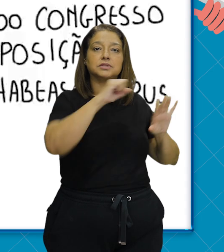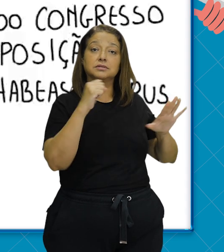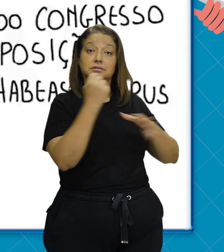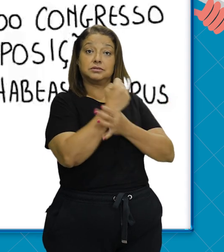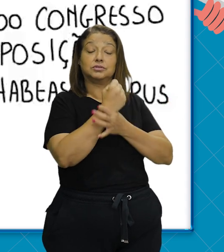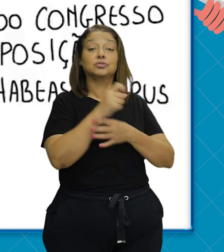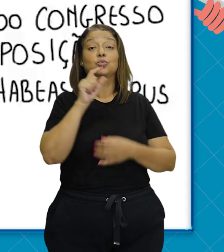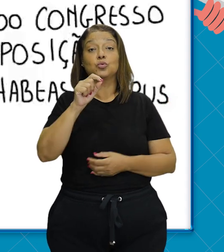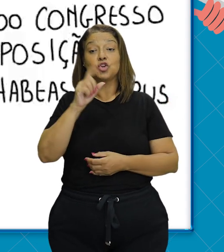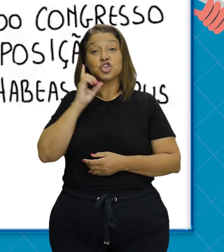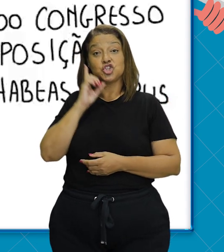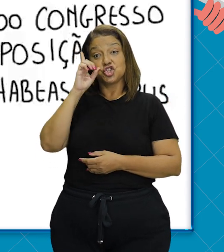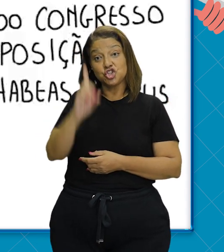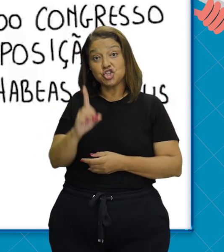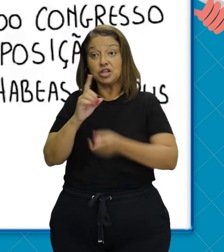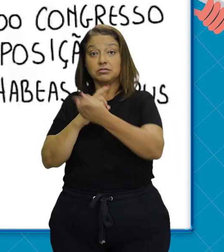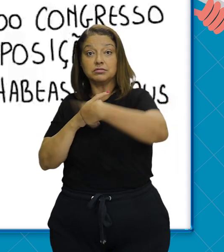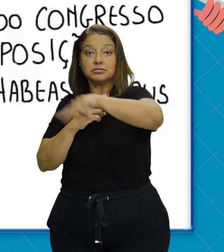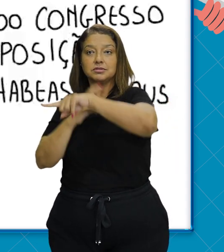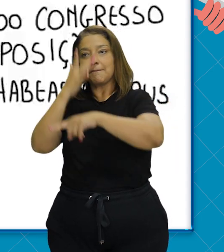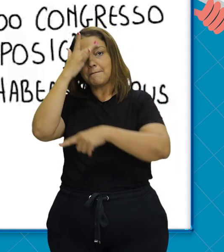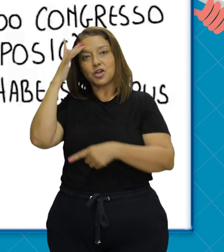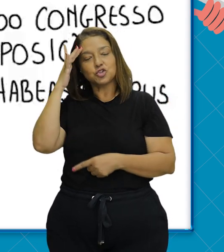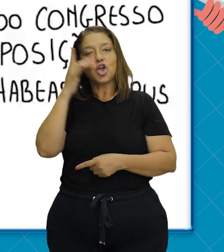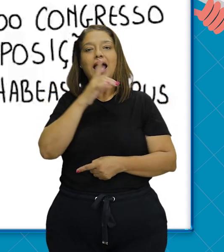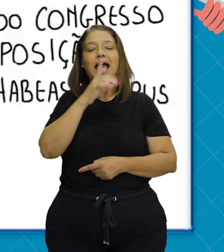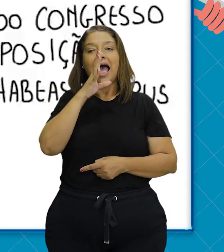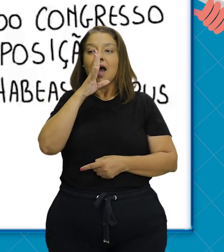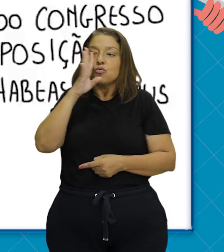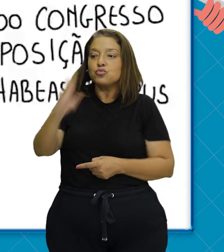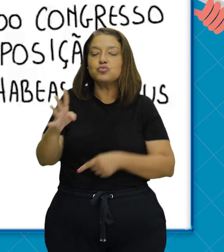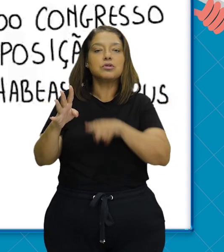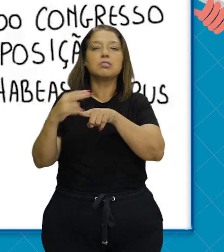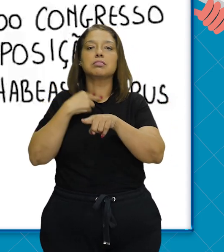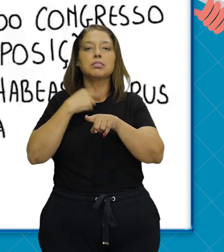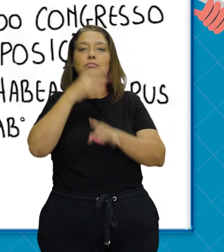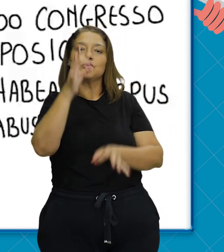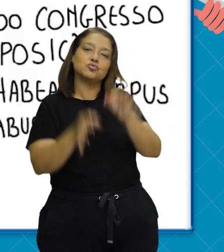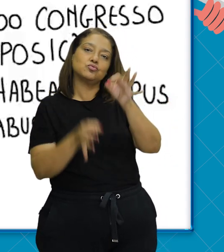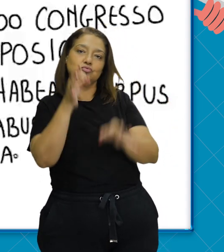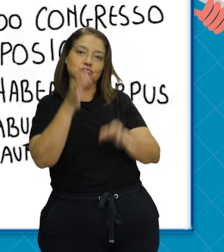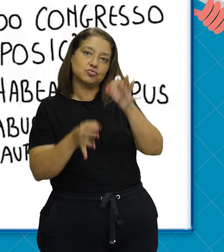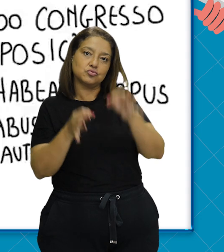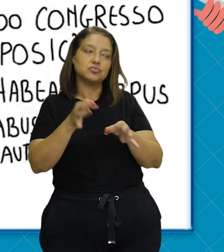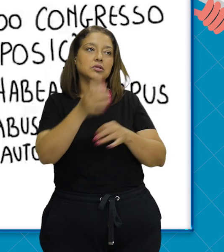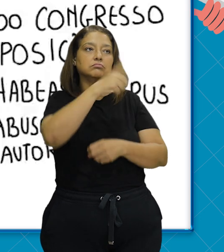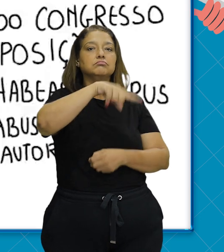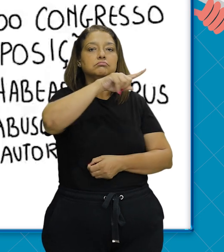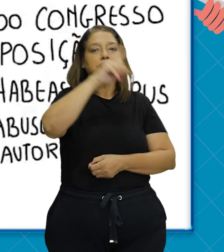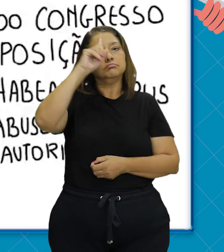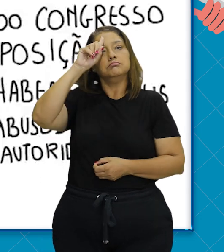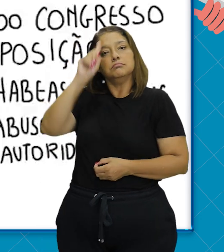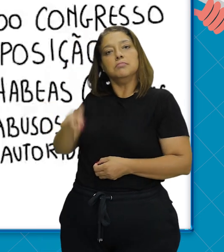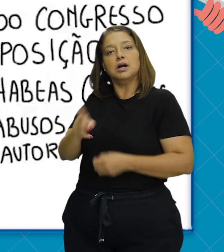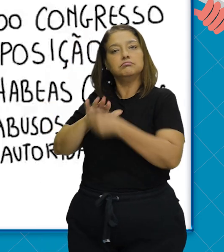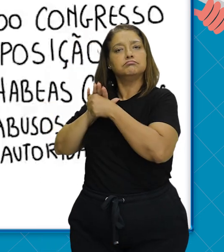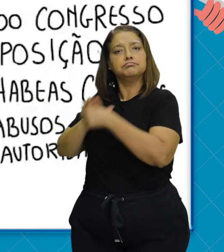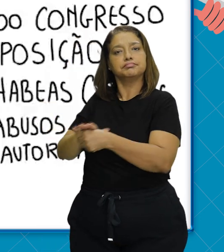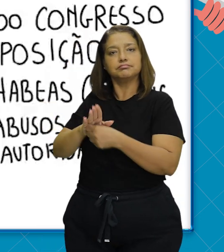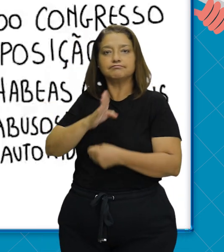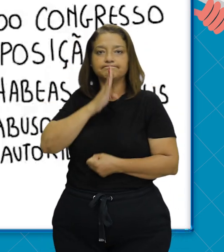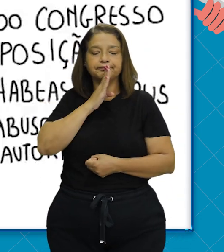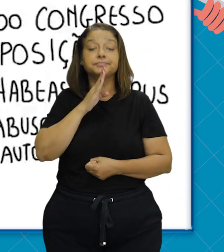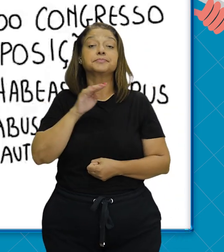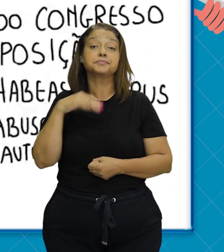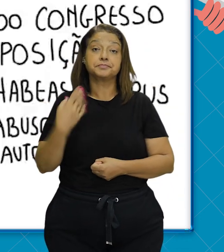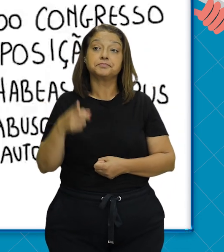seja, tirou o direito de defesa de pessoas acusadas, o que dá espaço para que aconteçam injustiças e abusos de autoridade. A lei da